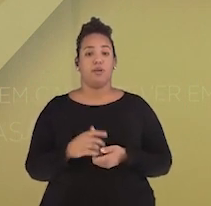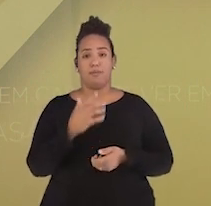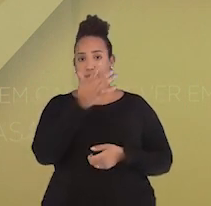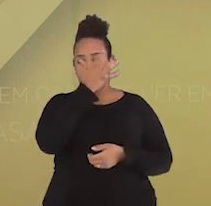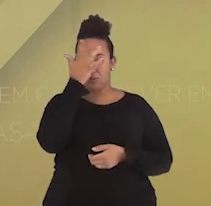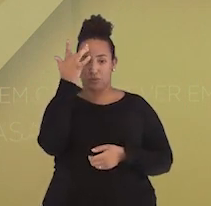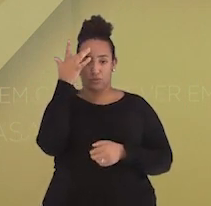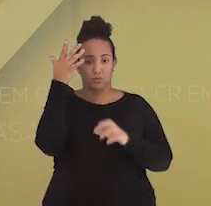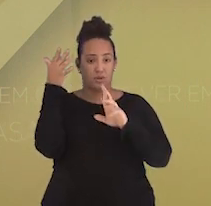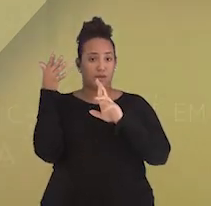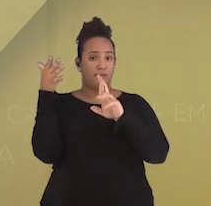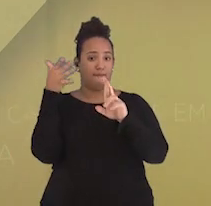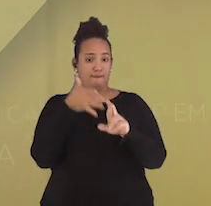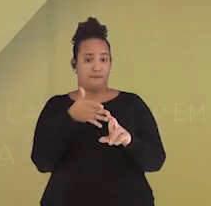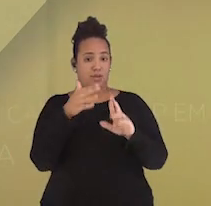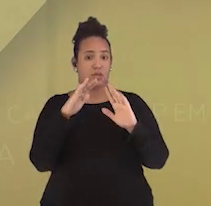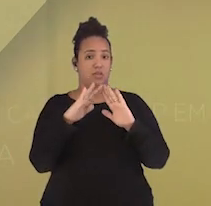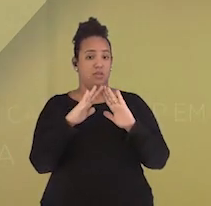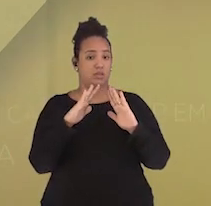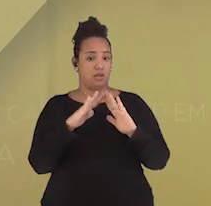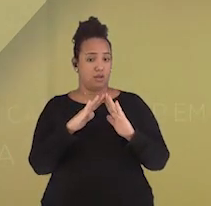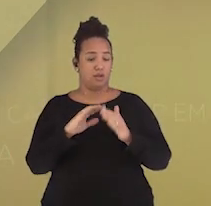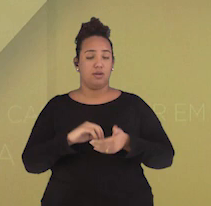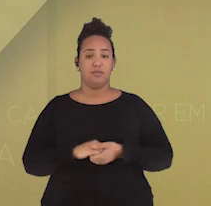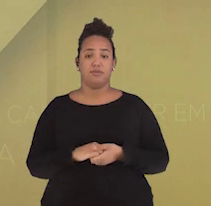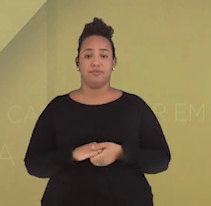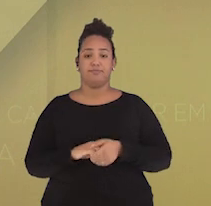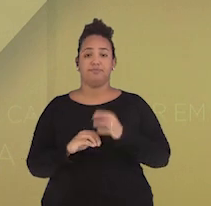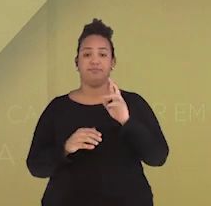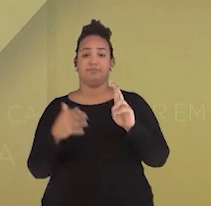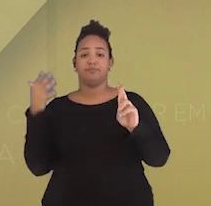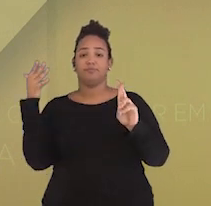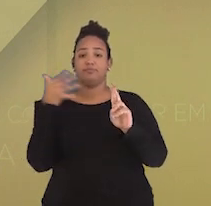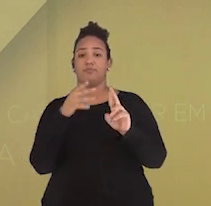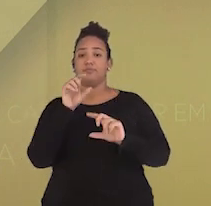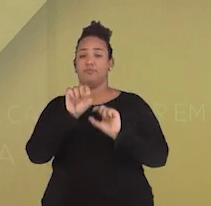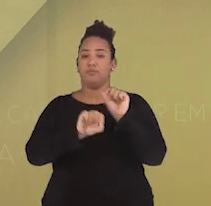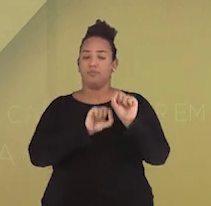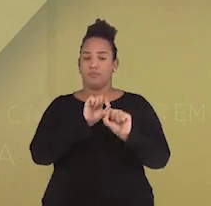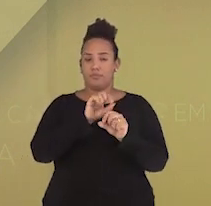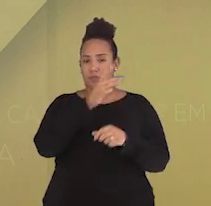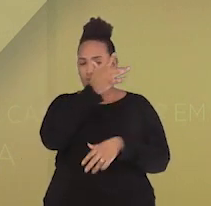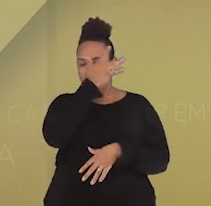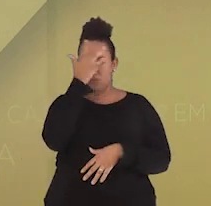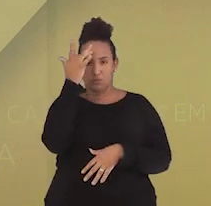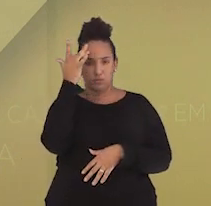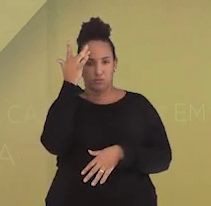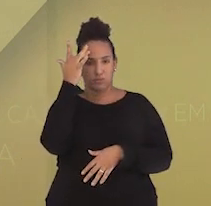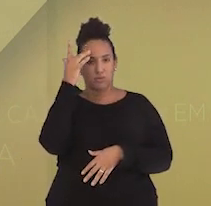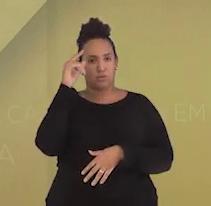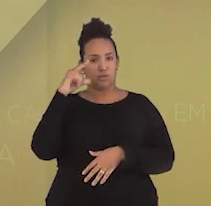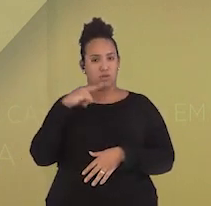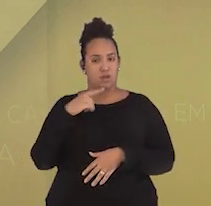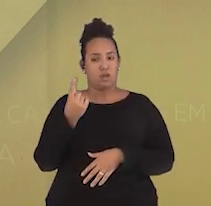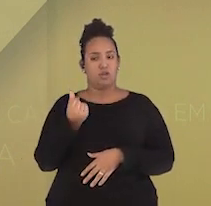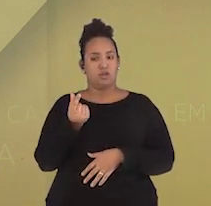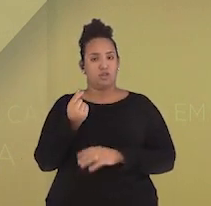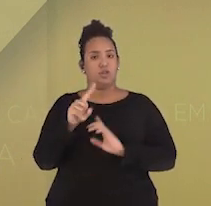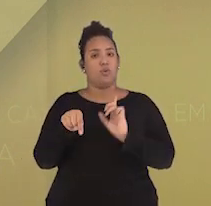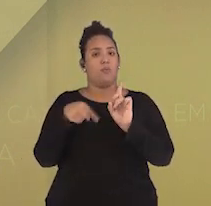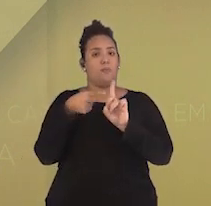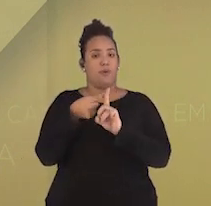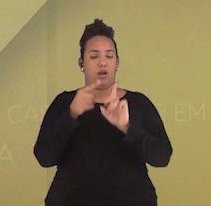no domicílio. Referência é a pessoa que sustenta a família ou possui maior renda, ou